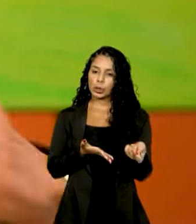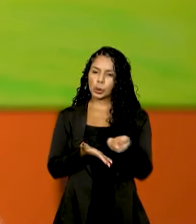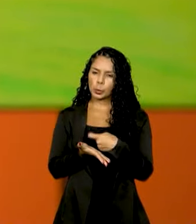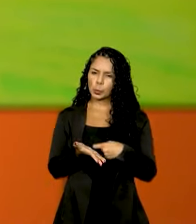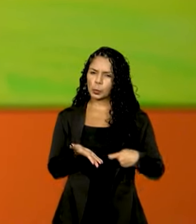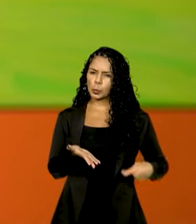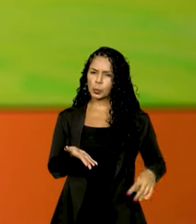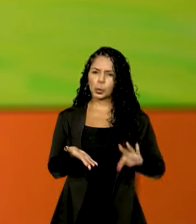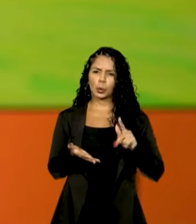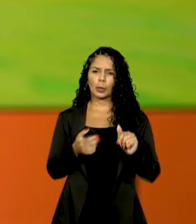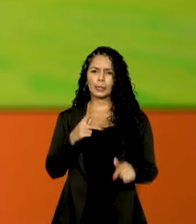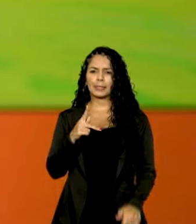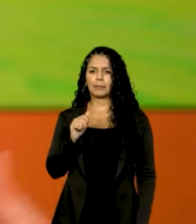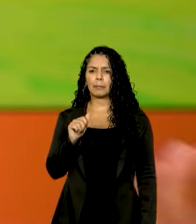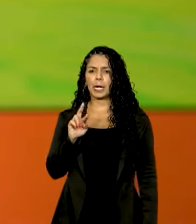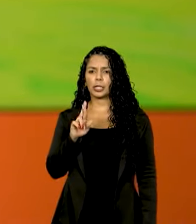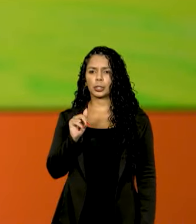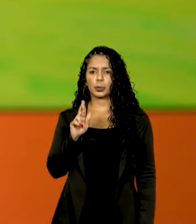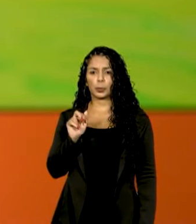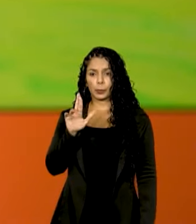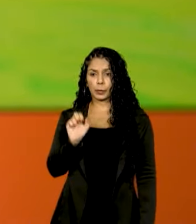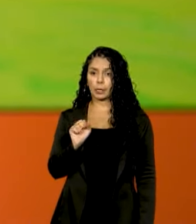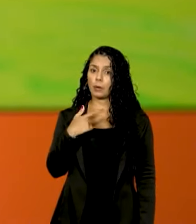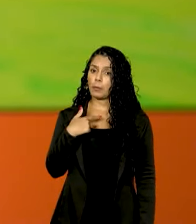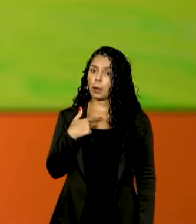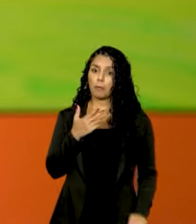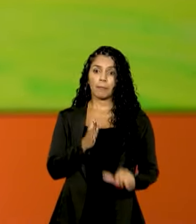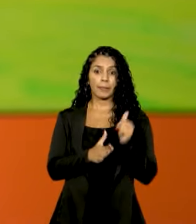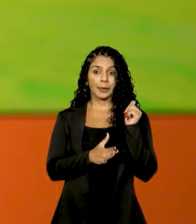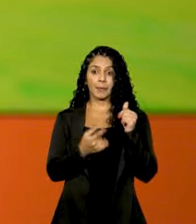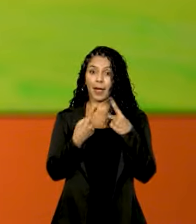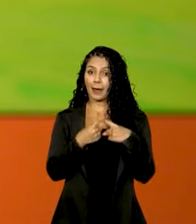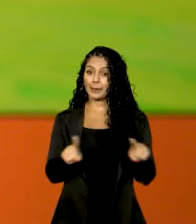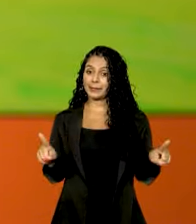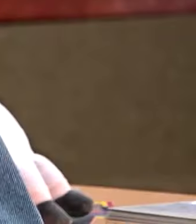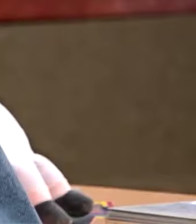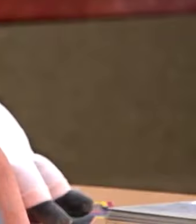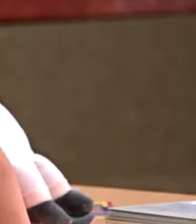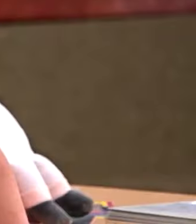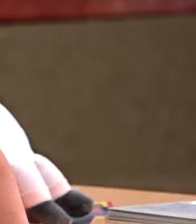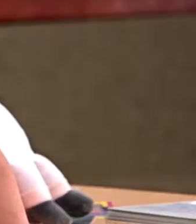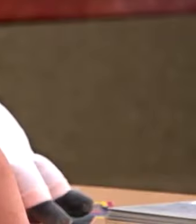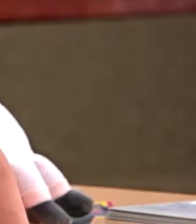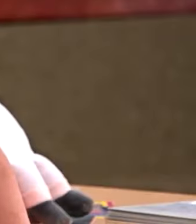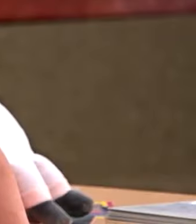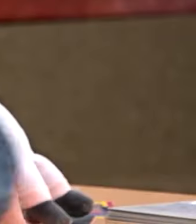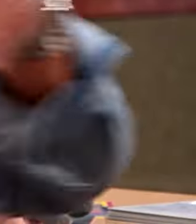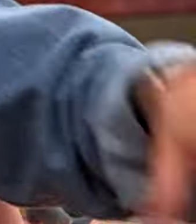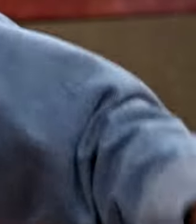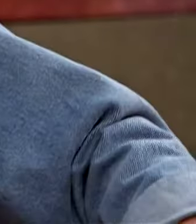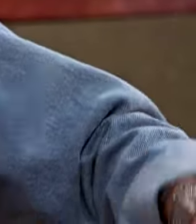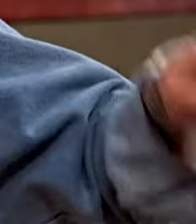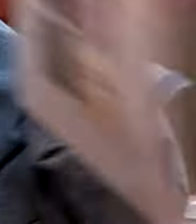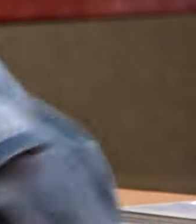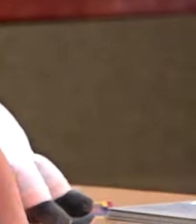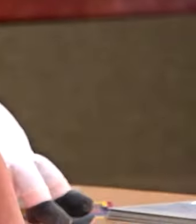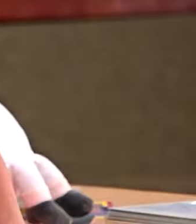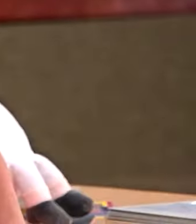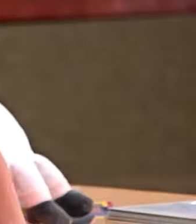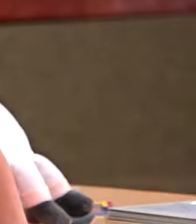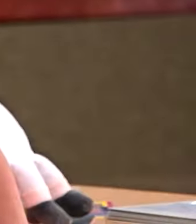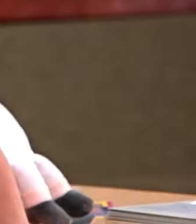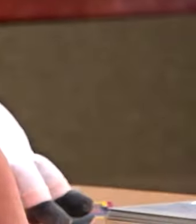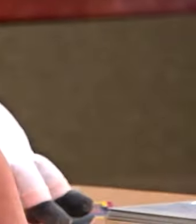as partituras, e o meu é o primeiro que saiu, com QR Code. E... Ai, que luxo! Nova geração,